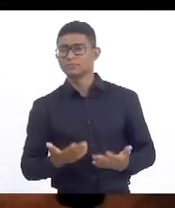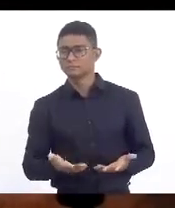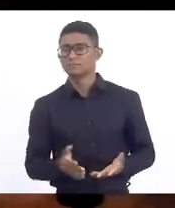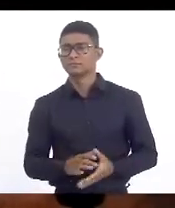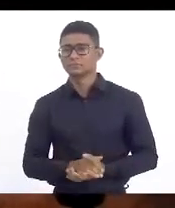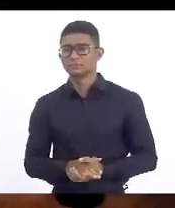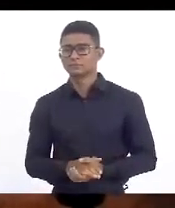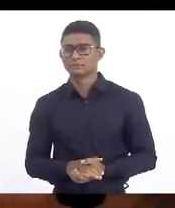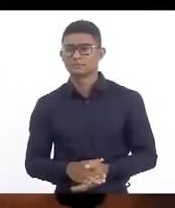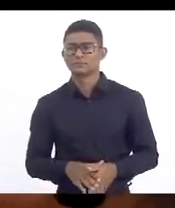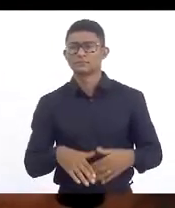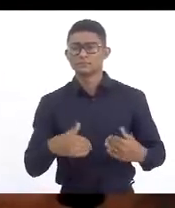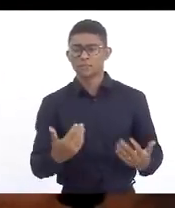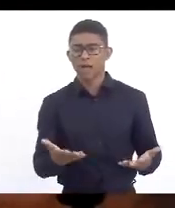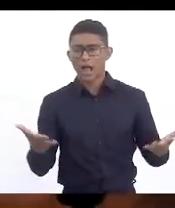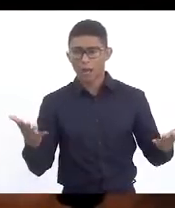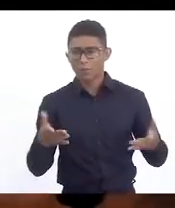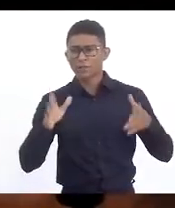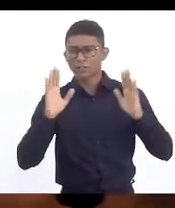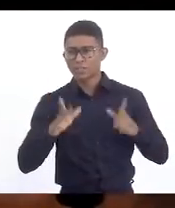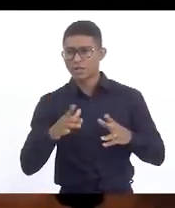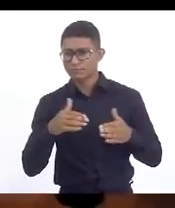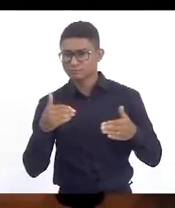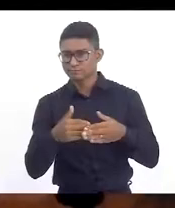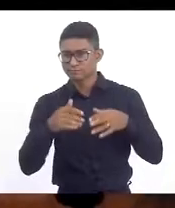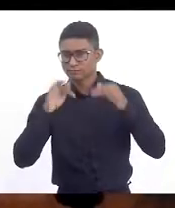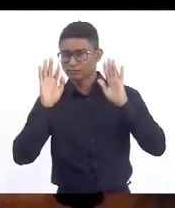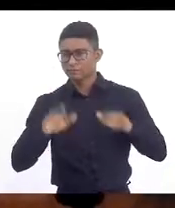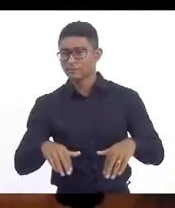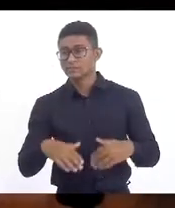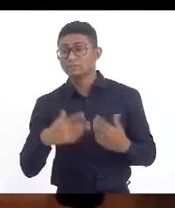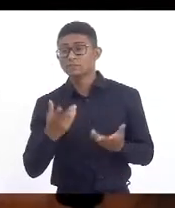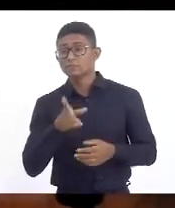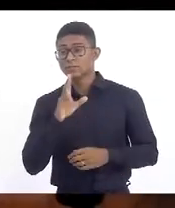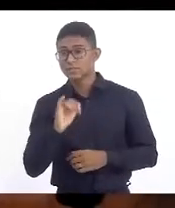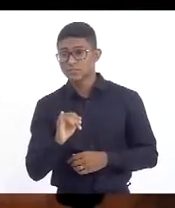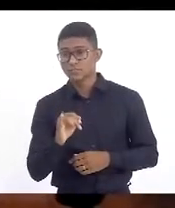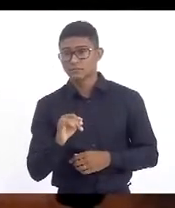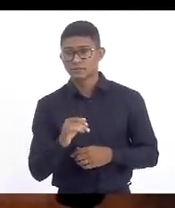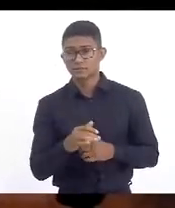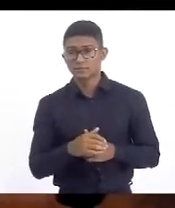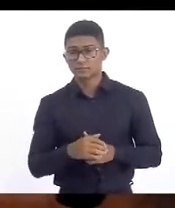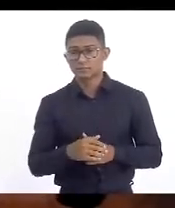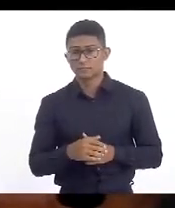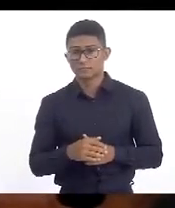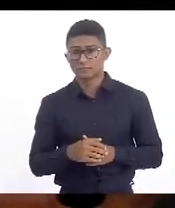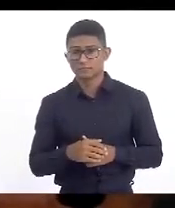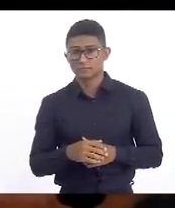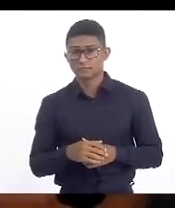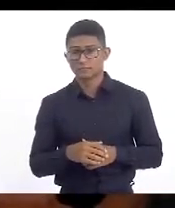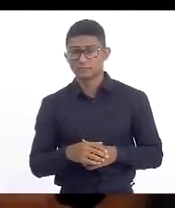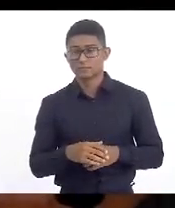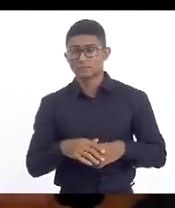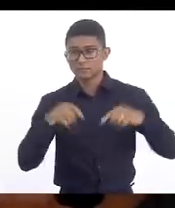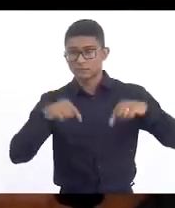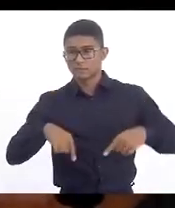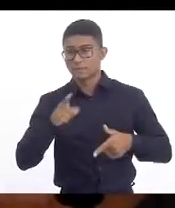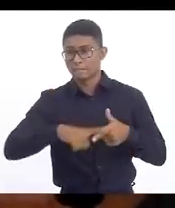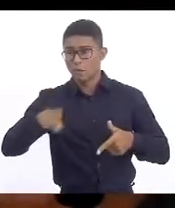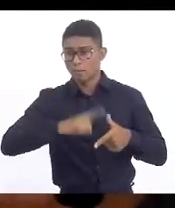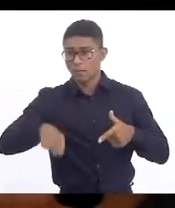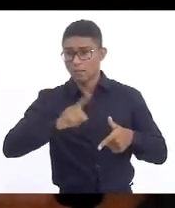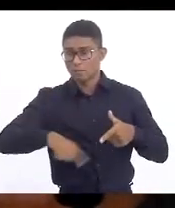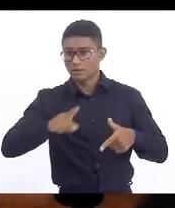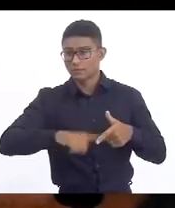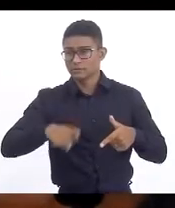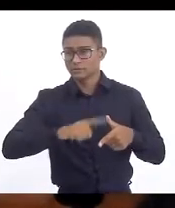Então, deputada, para fechar, se não botar todos os atores que discutem esse problema, a gente está